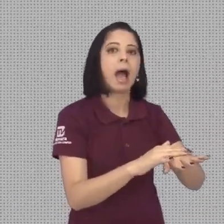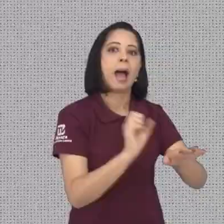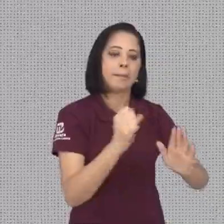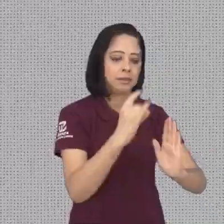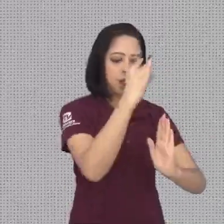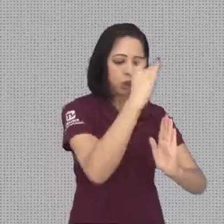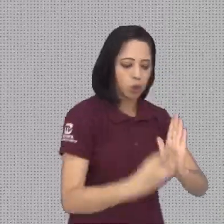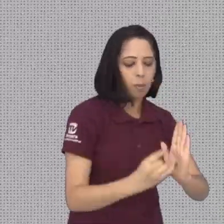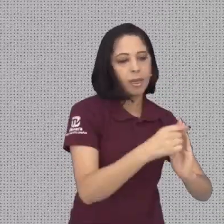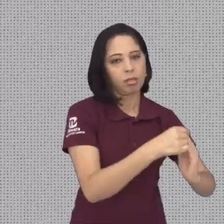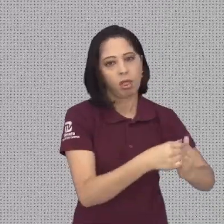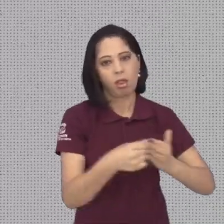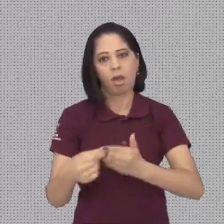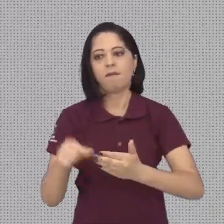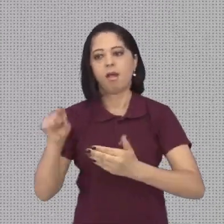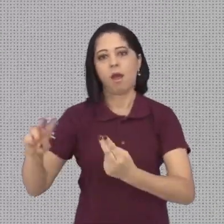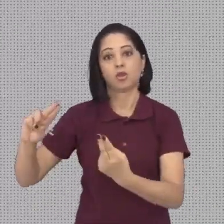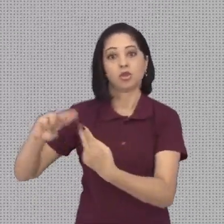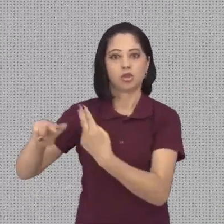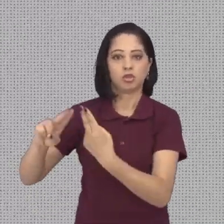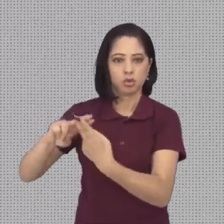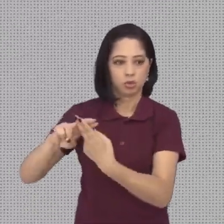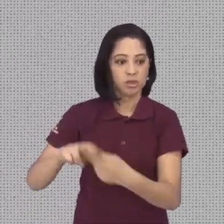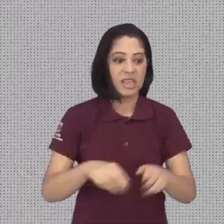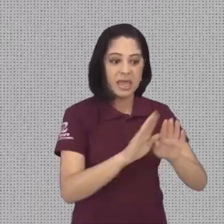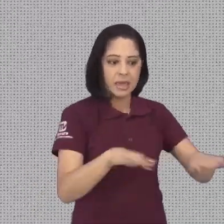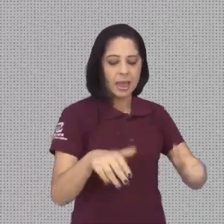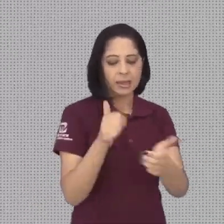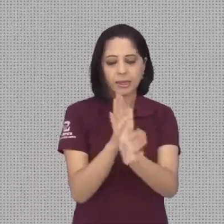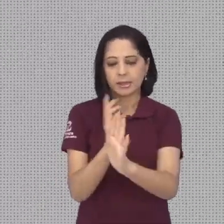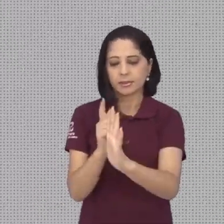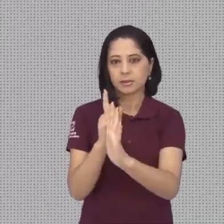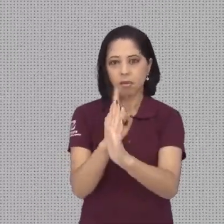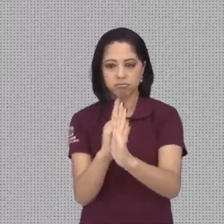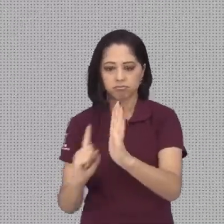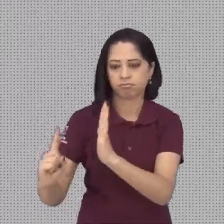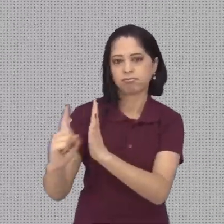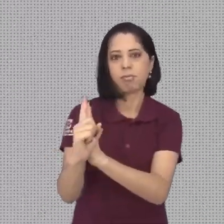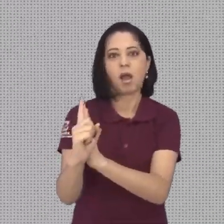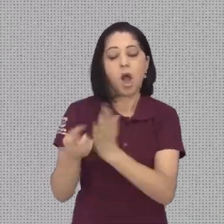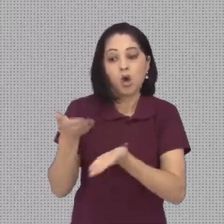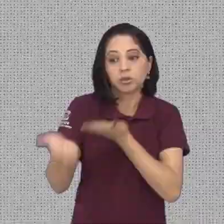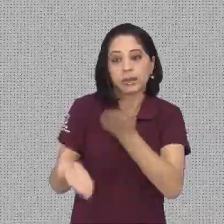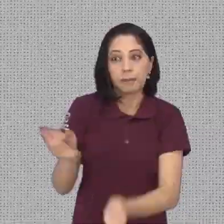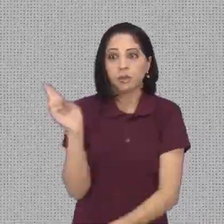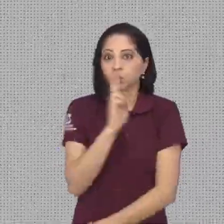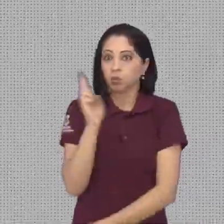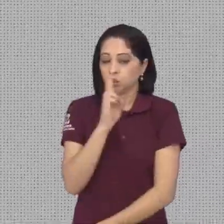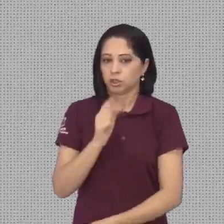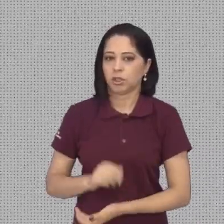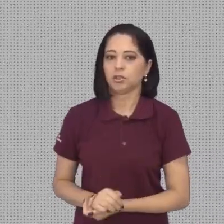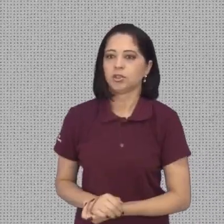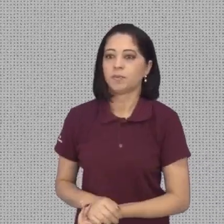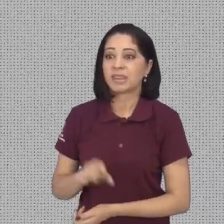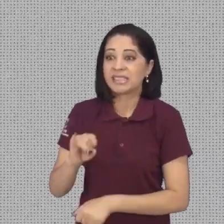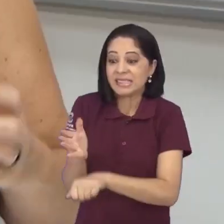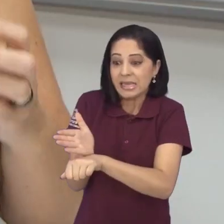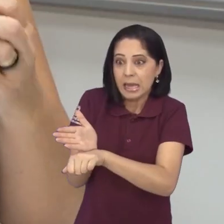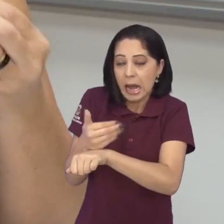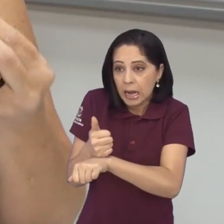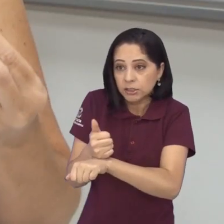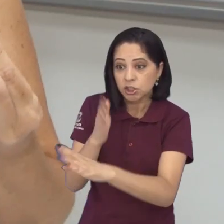diagnosticados deverão ser encaminhados para a rede pública de saúde com prioridade para receber tratamento adequado